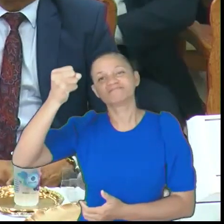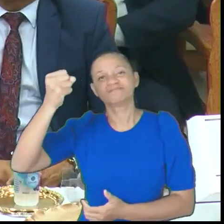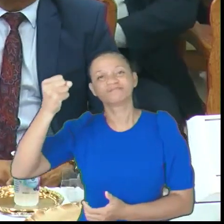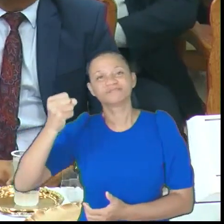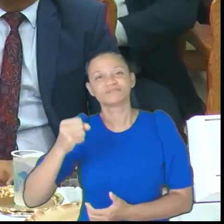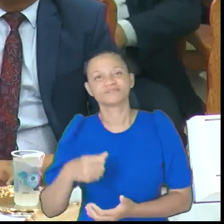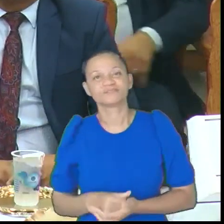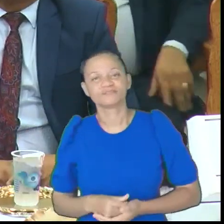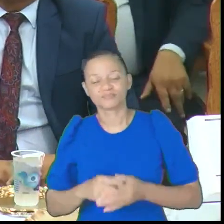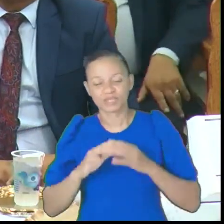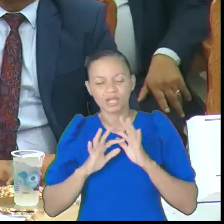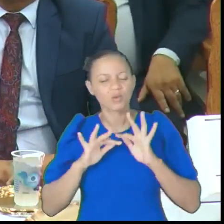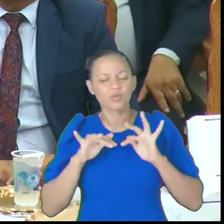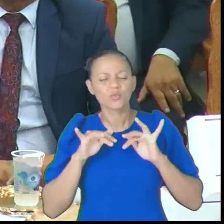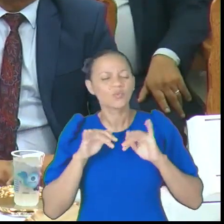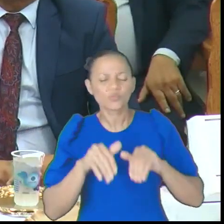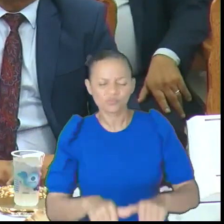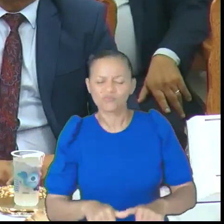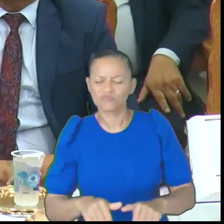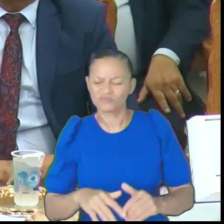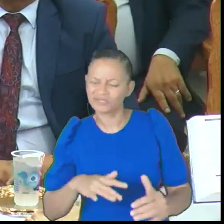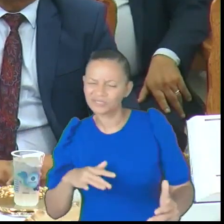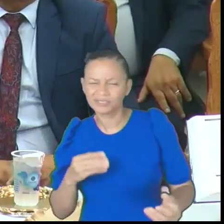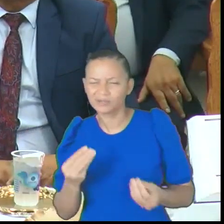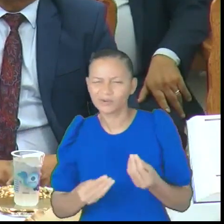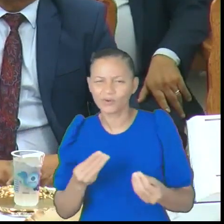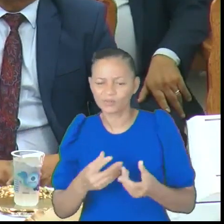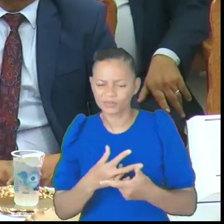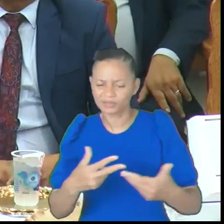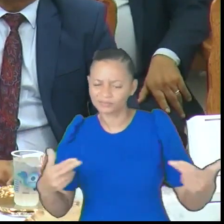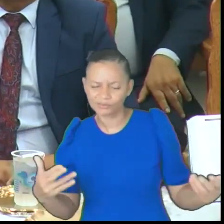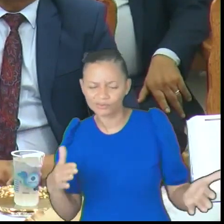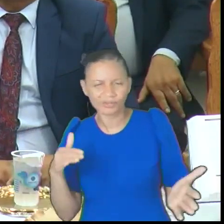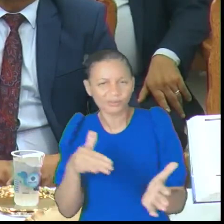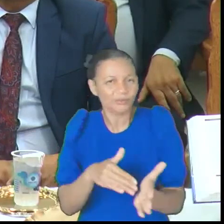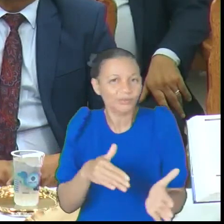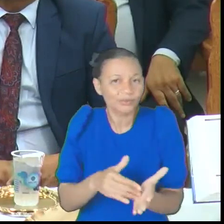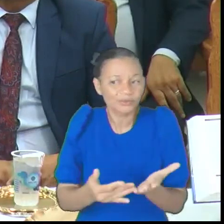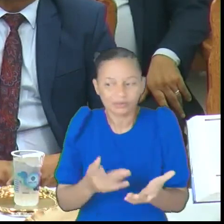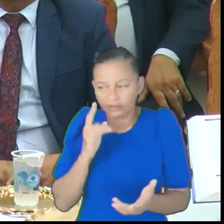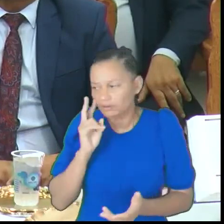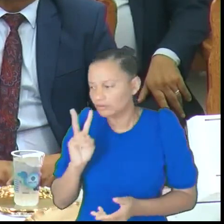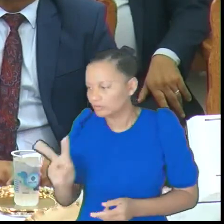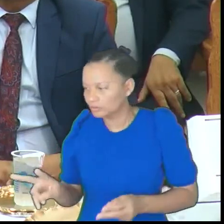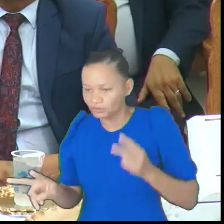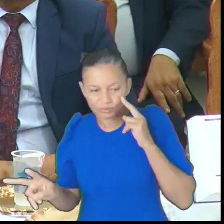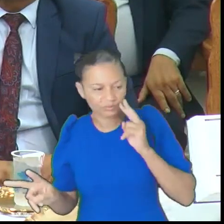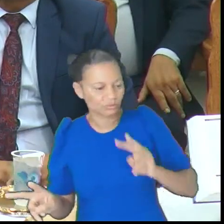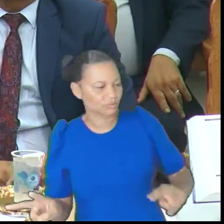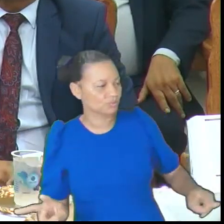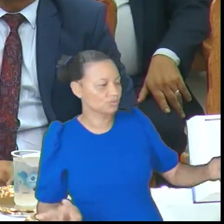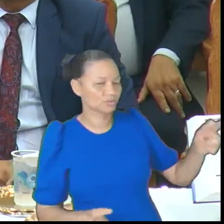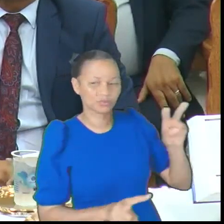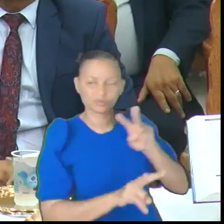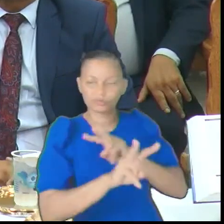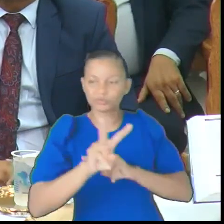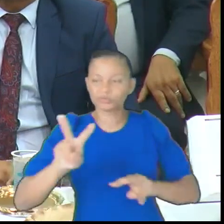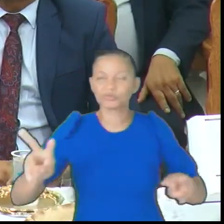A última mensagem sobre o final de todas as coisas. Olhando ao redor, olhando no